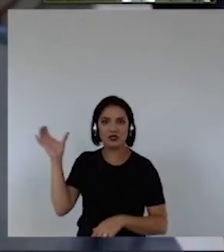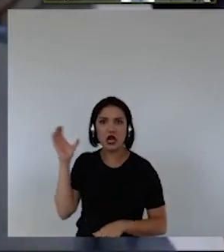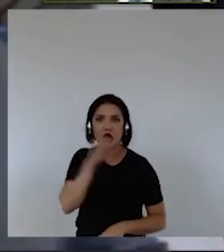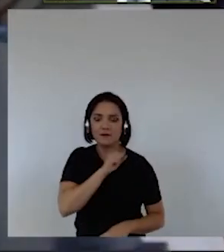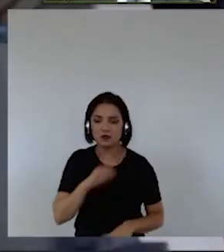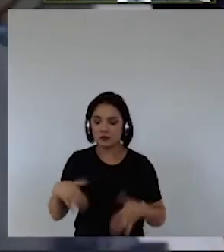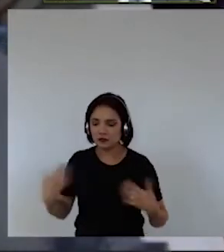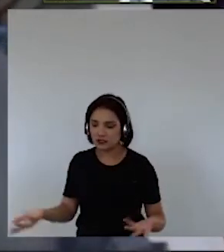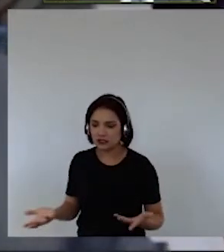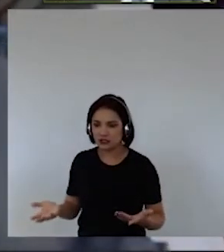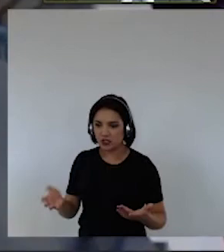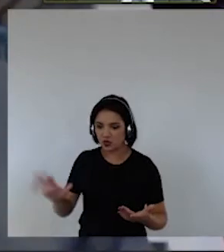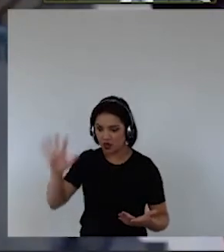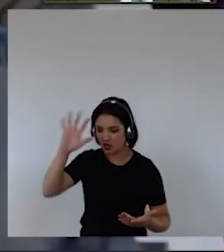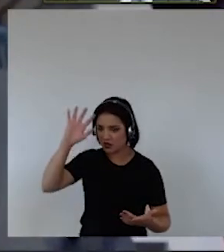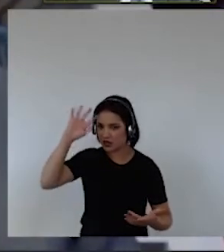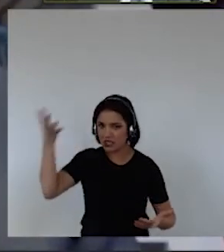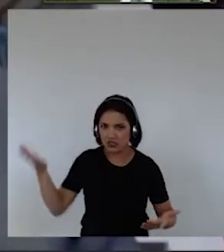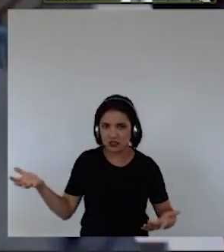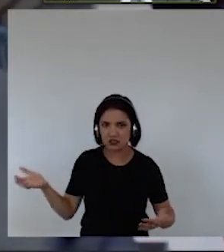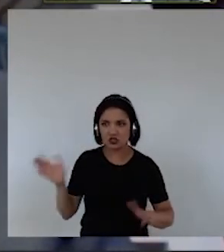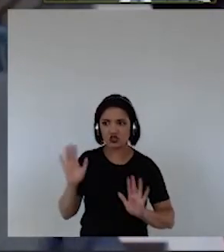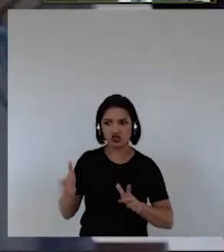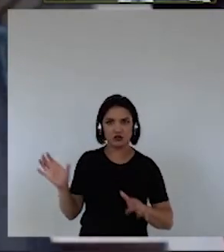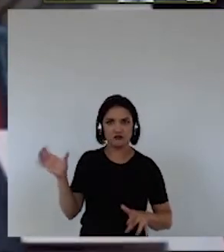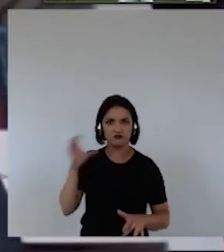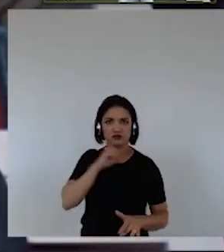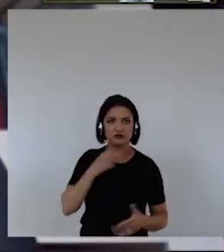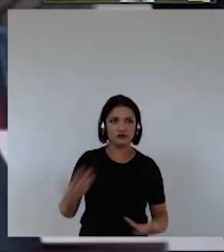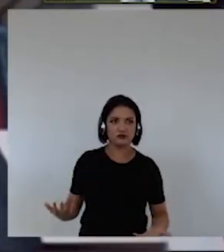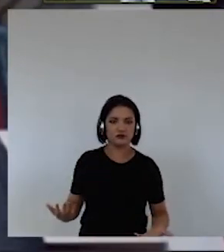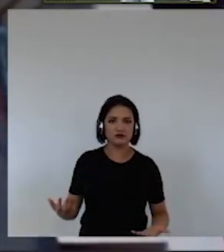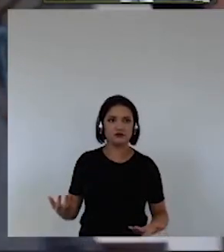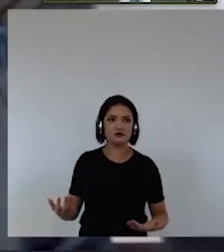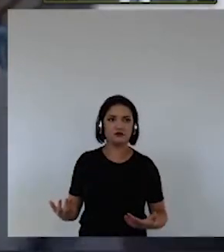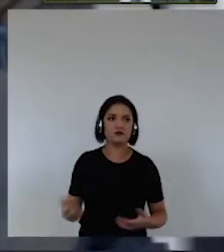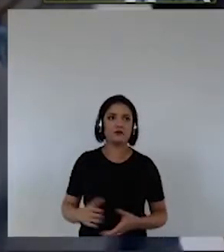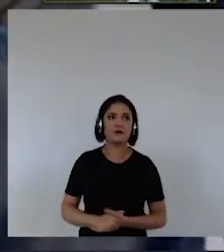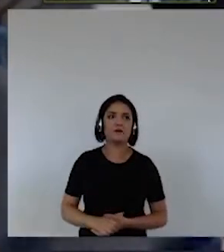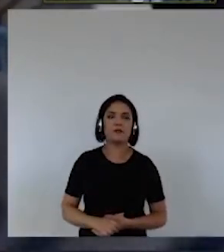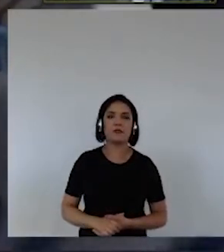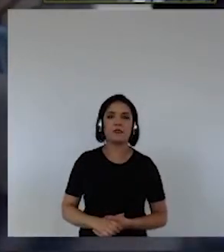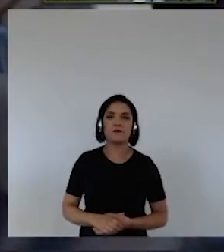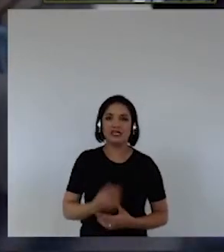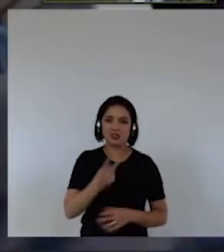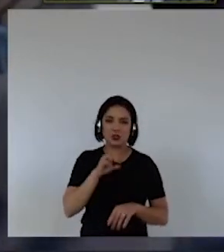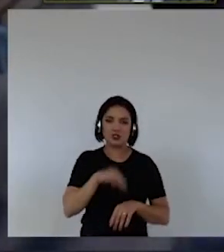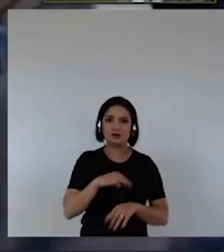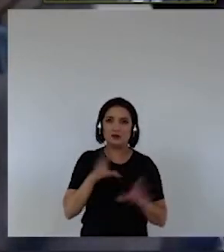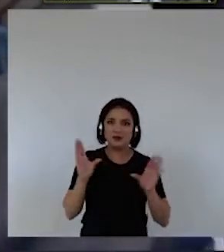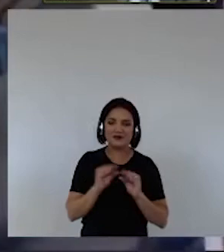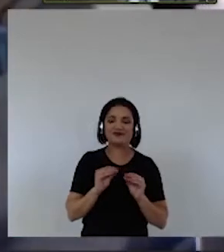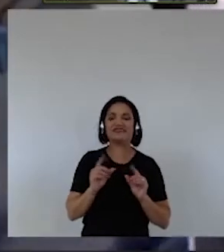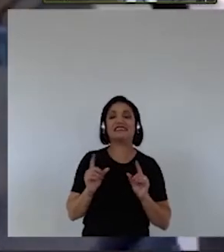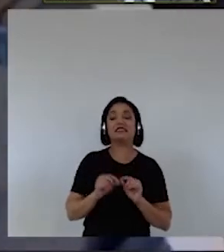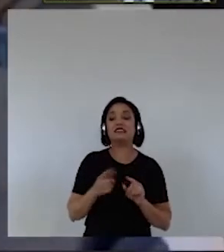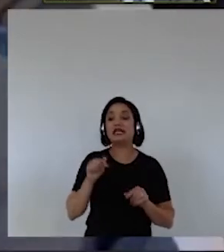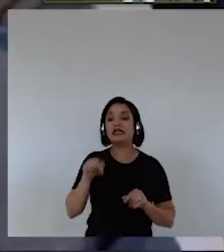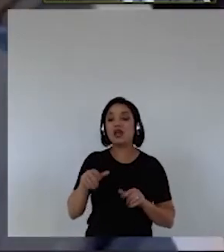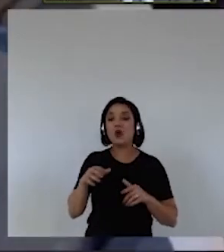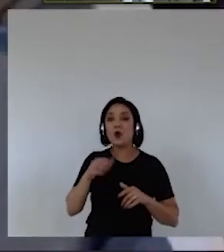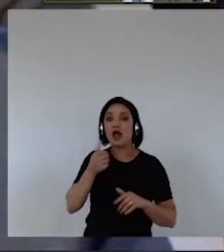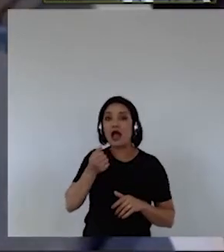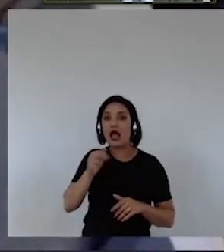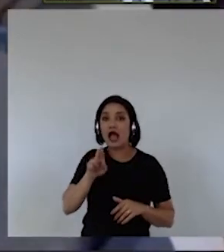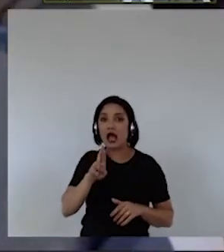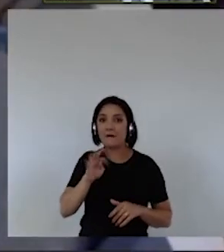vai decidir a arbitragem para vocês, assim, até tem 2 minutinhos aqui para terminar, tentarei terminar os 2 minutinhos. Você